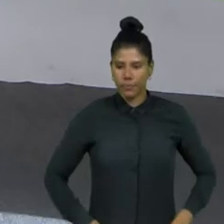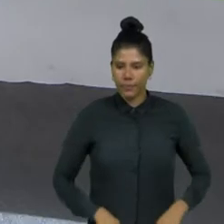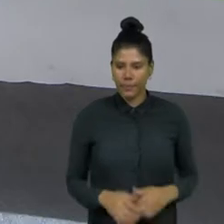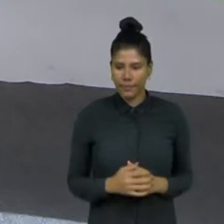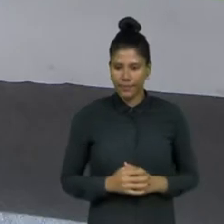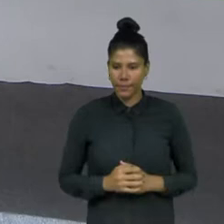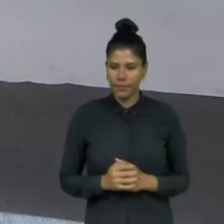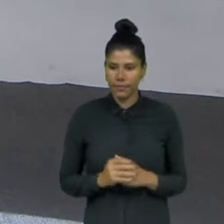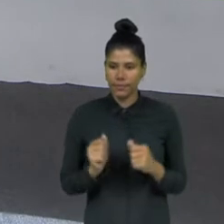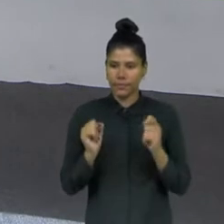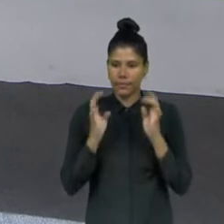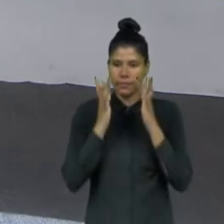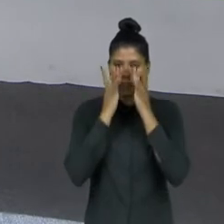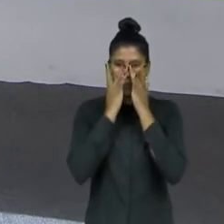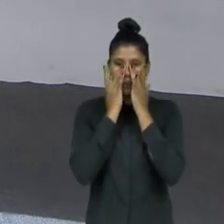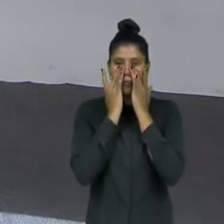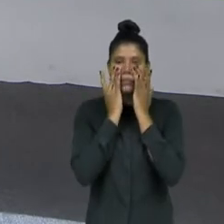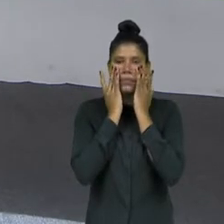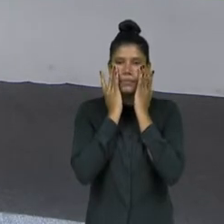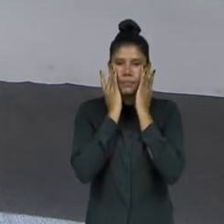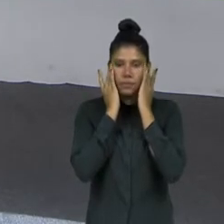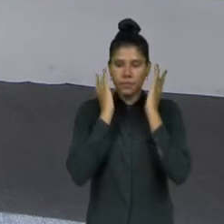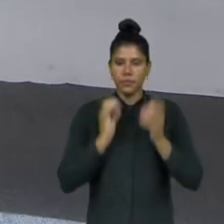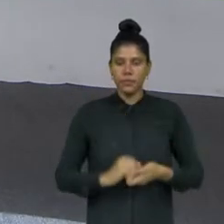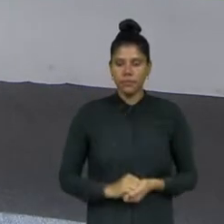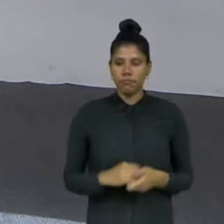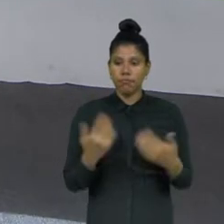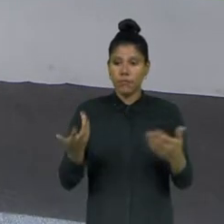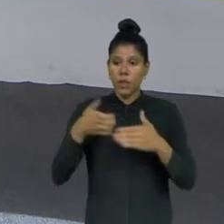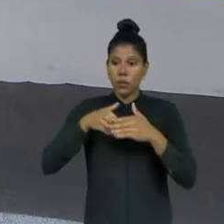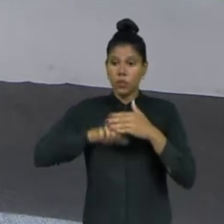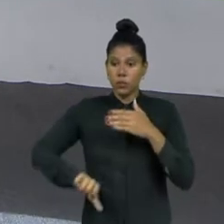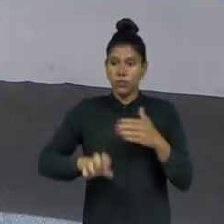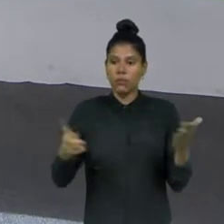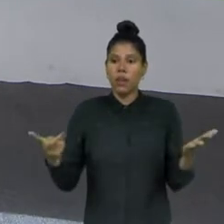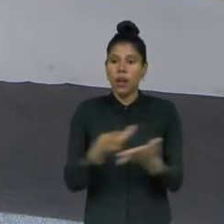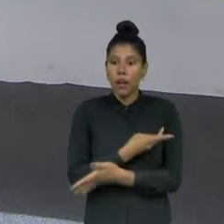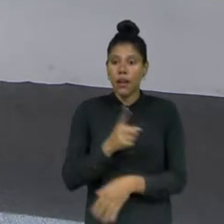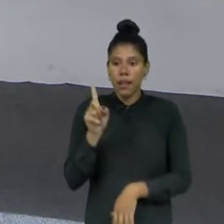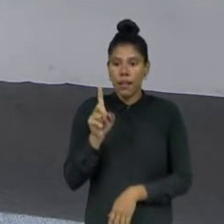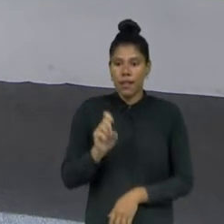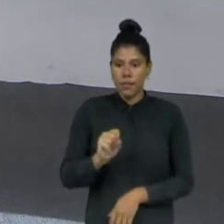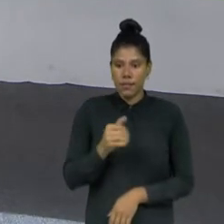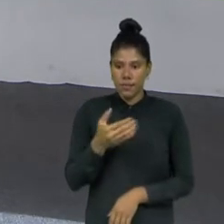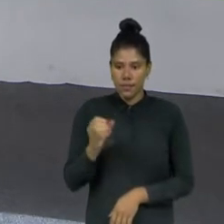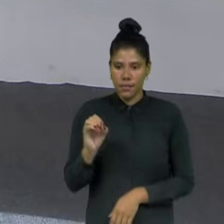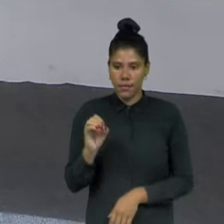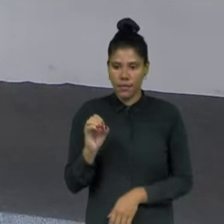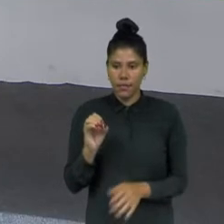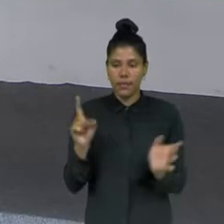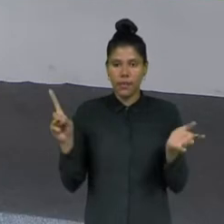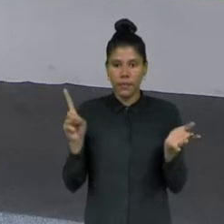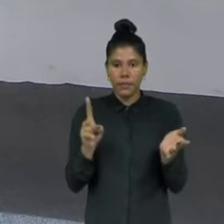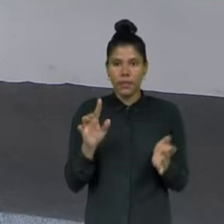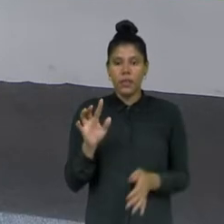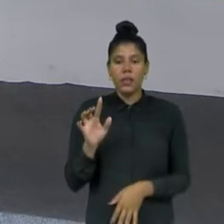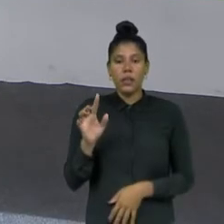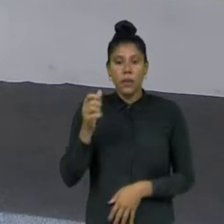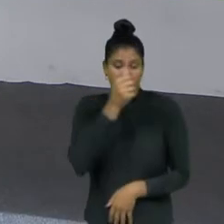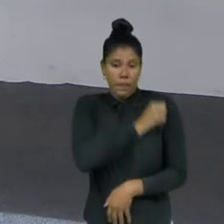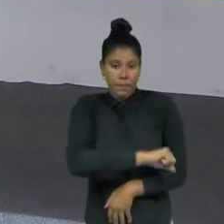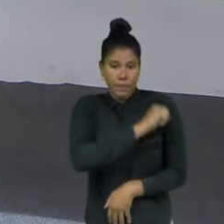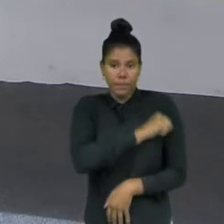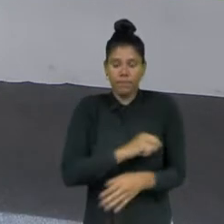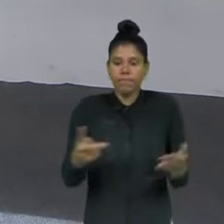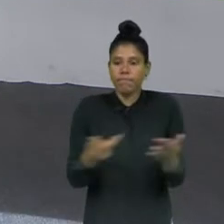O caso de um estupro cometido por um médico anestesista em São João do Meriti, na Baixada Fluminense, no Rio de Janeiro, reacendeu